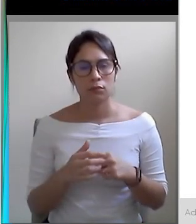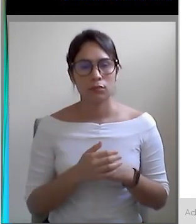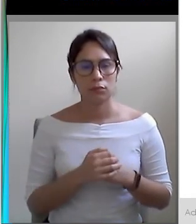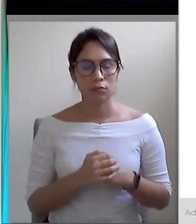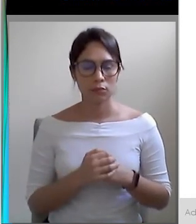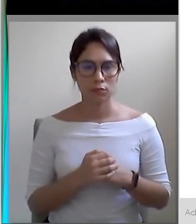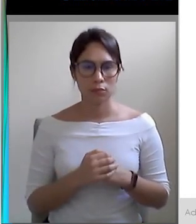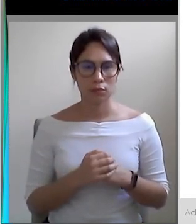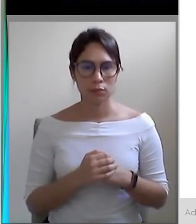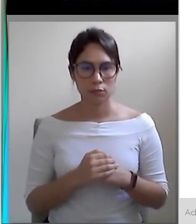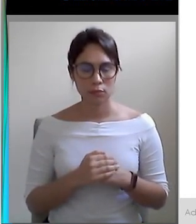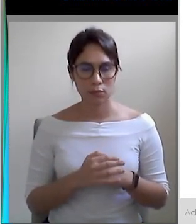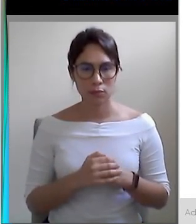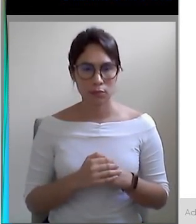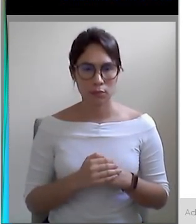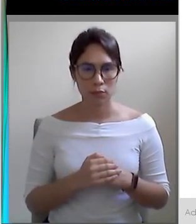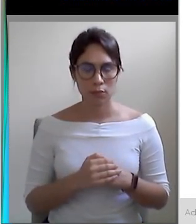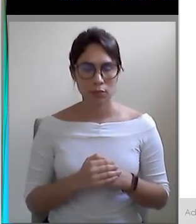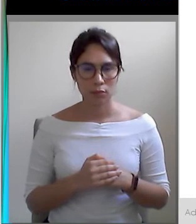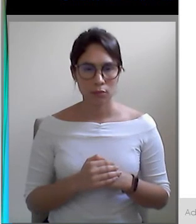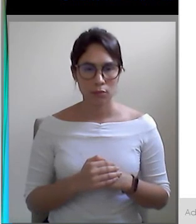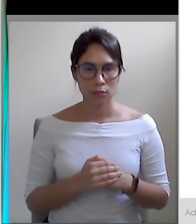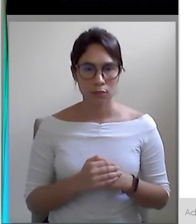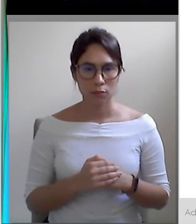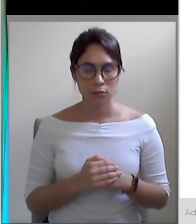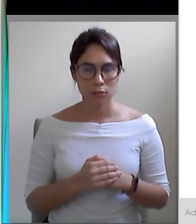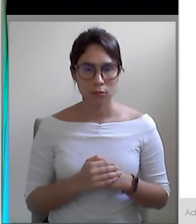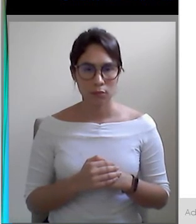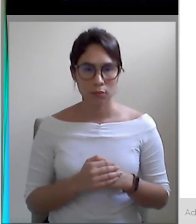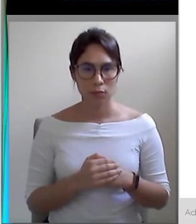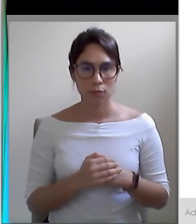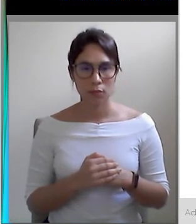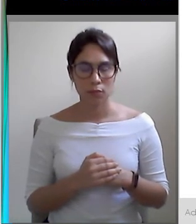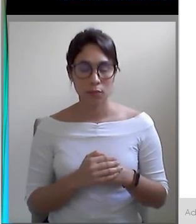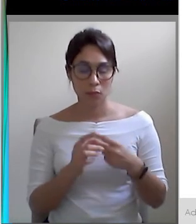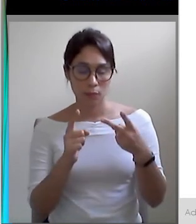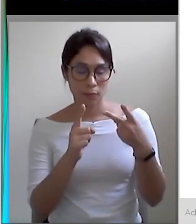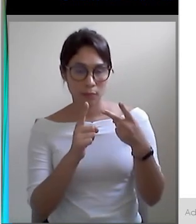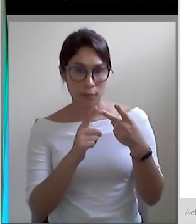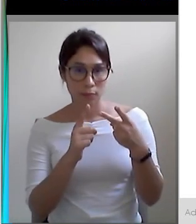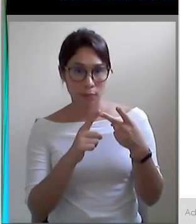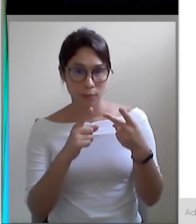plasminogênio e fator de crescimento derivado de plaqueta.